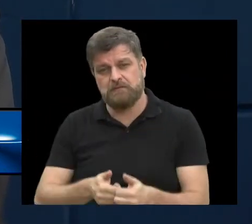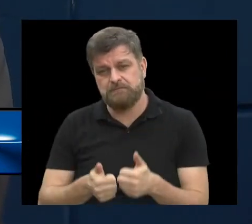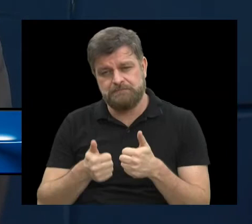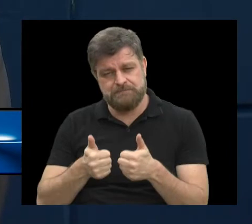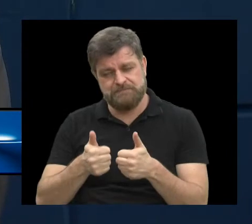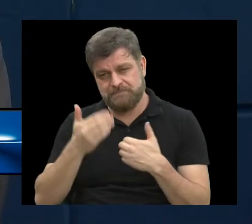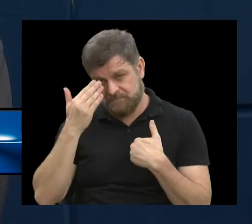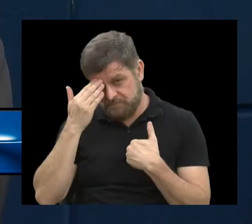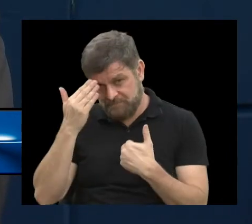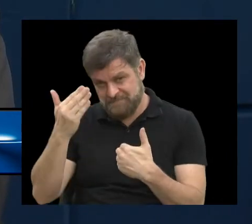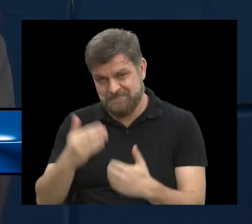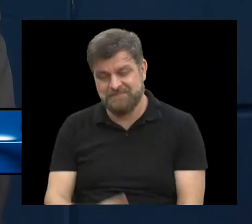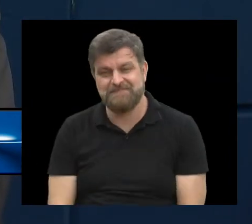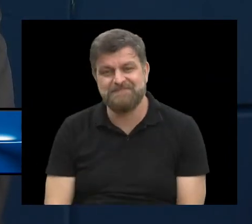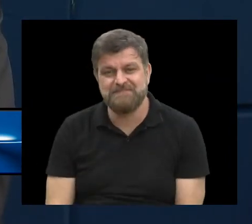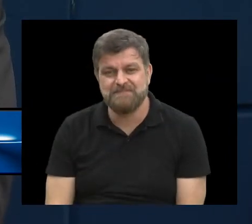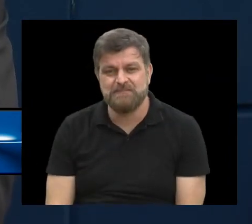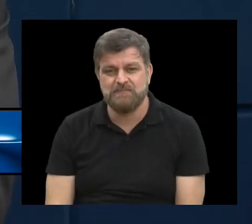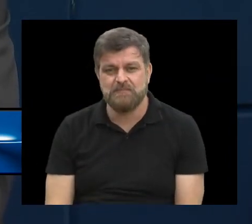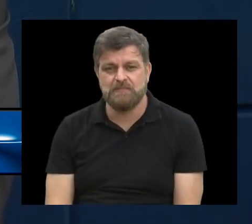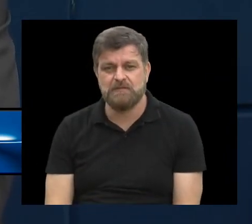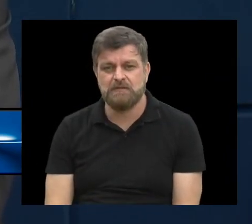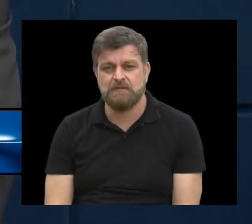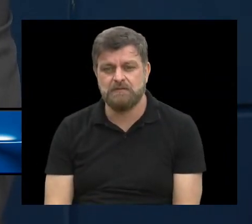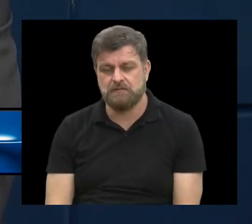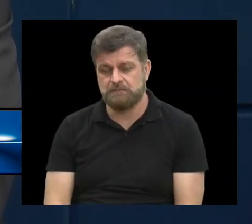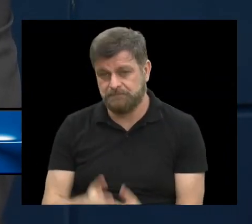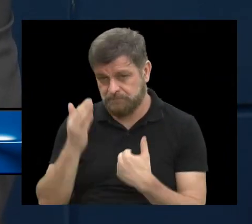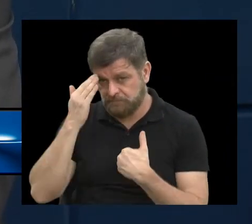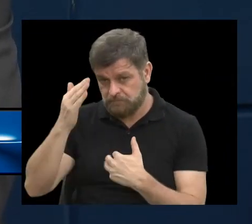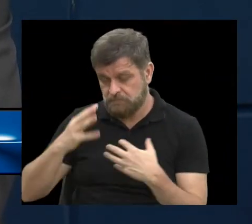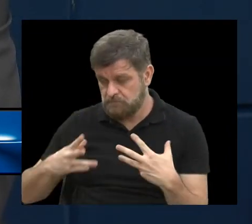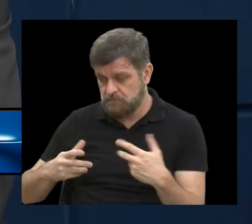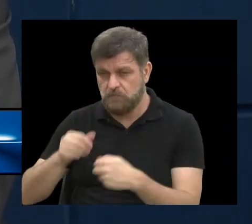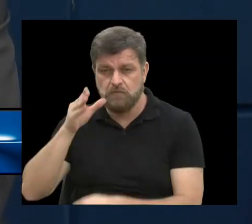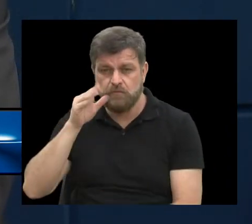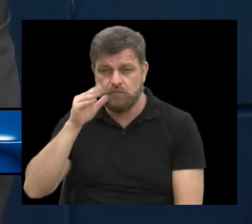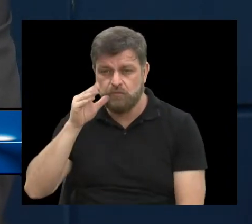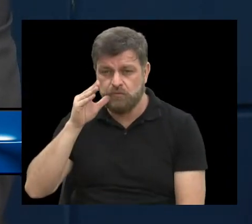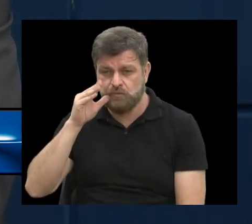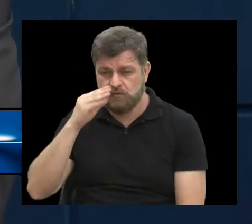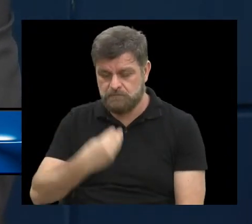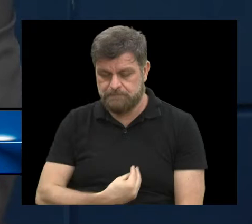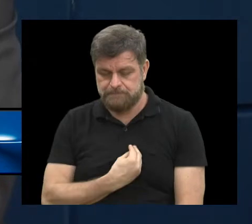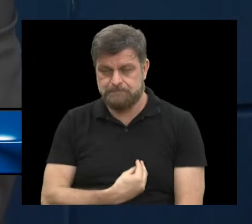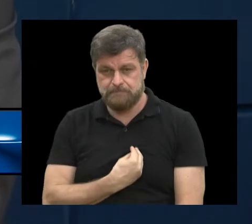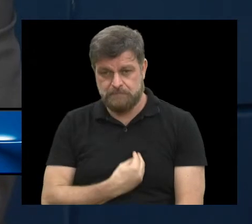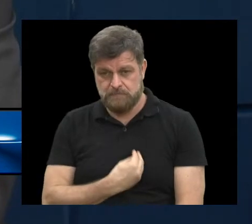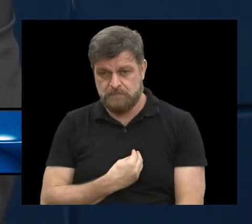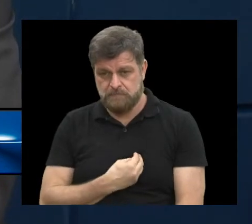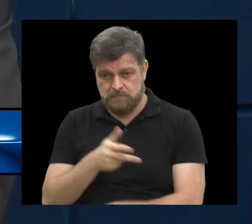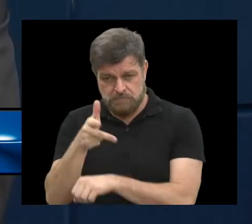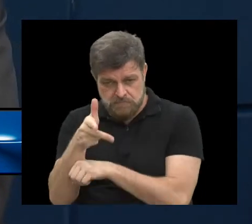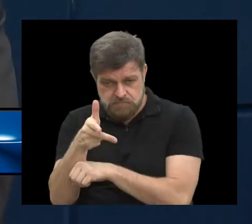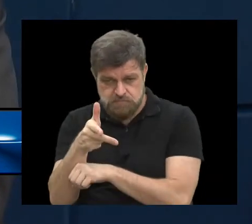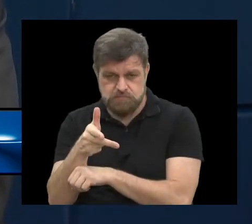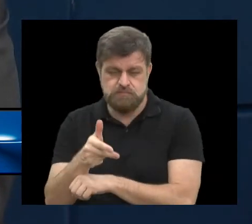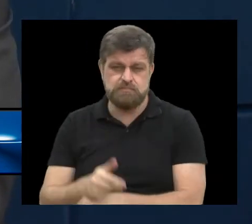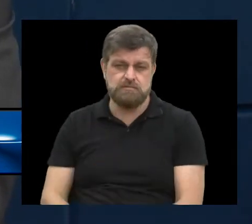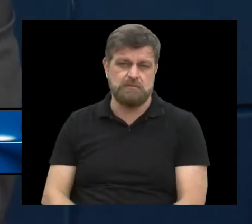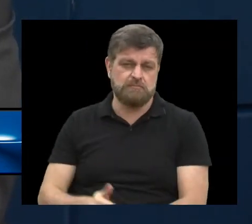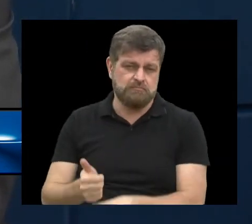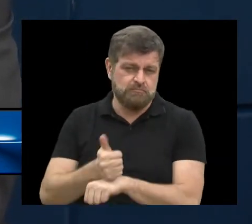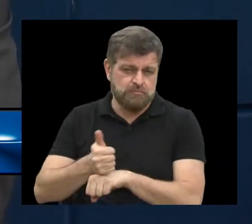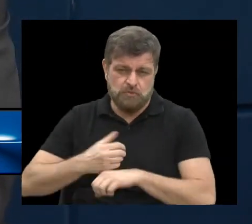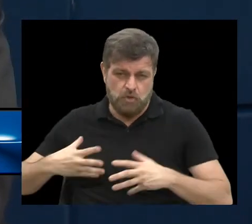aqui na Câmara Municipal de Campinas. Agradeço a todos os funcionários por estar junto conosco aqui. E que todos